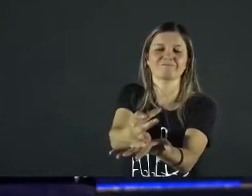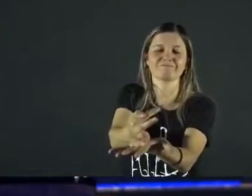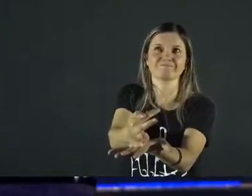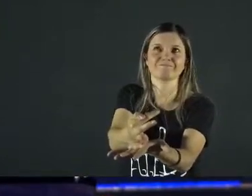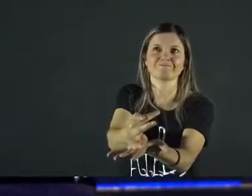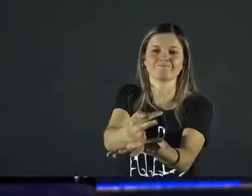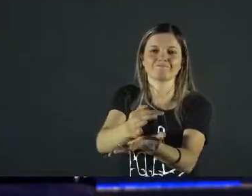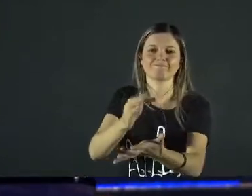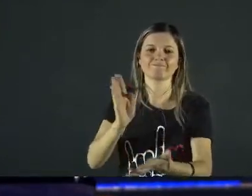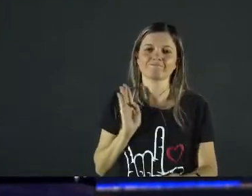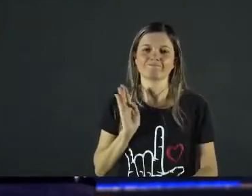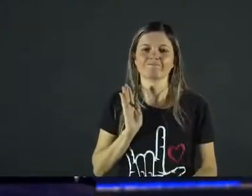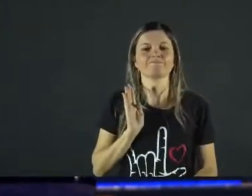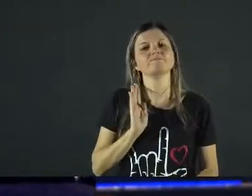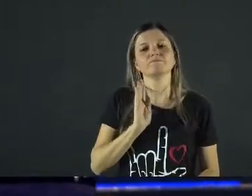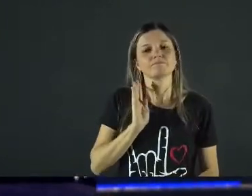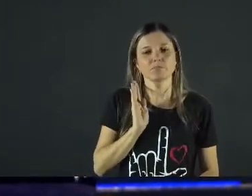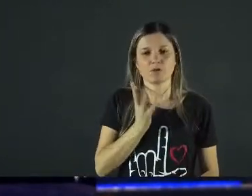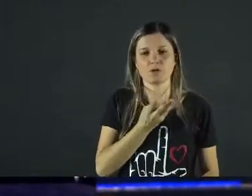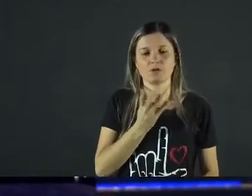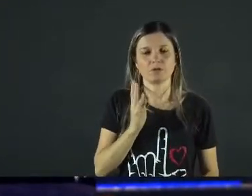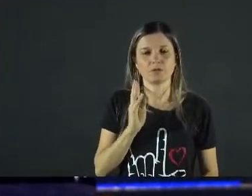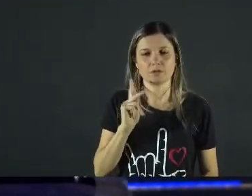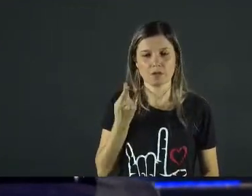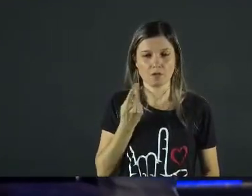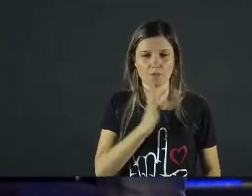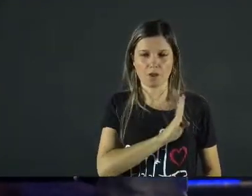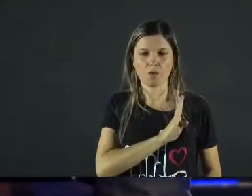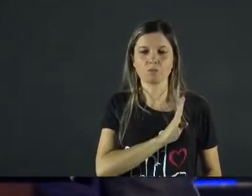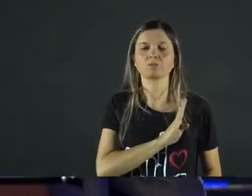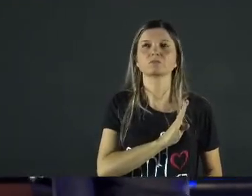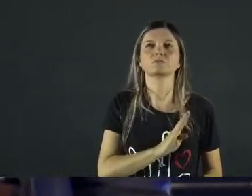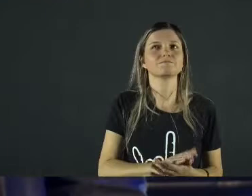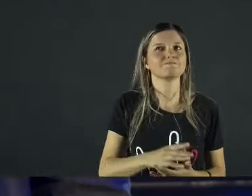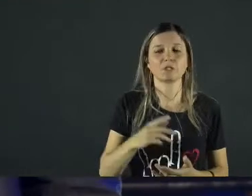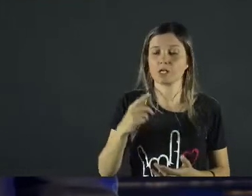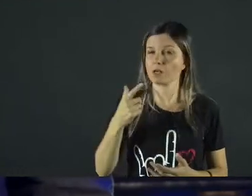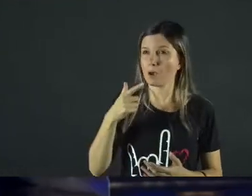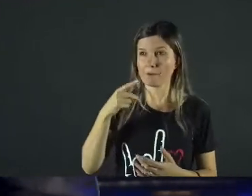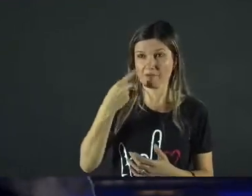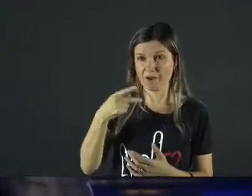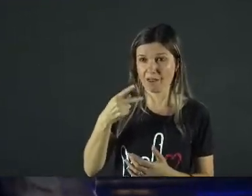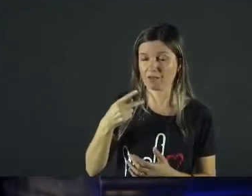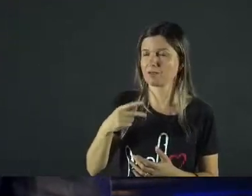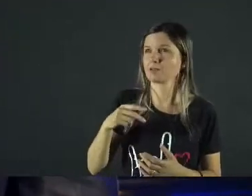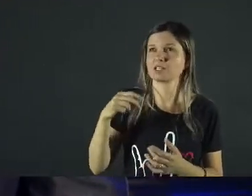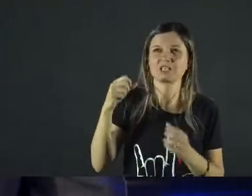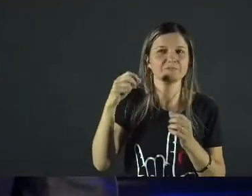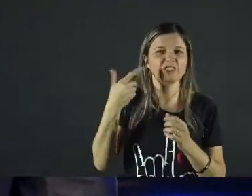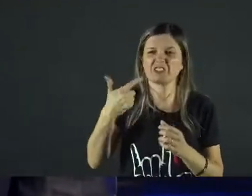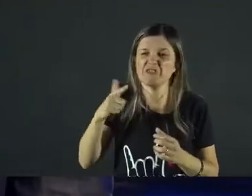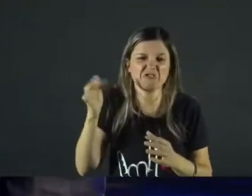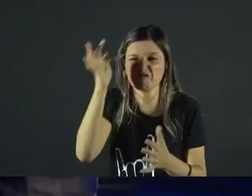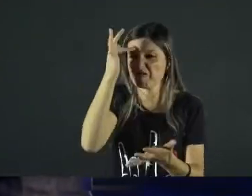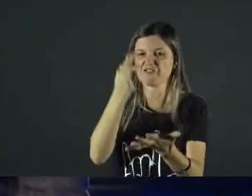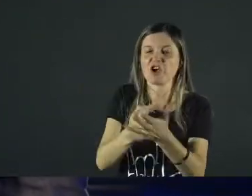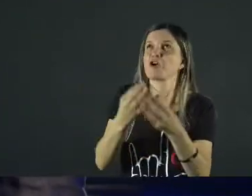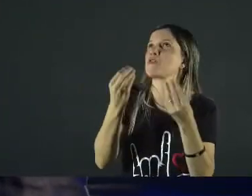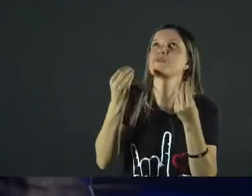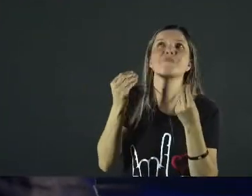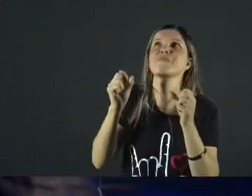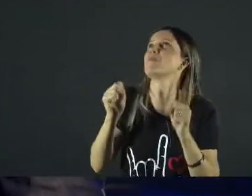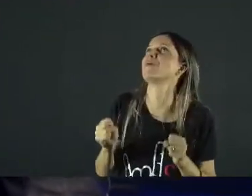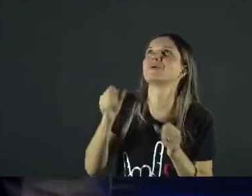Hebreus capítulo 11, versículo 6 diz, que sem fé é impossível agradar a